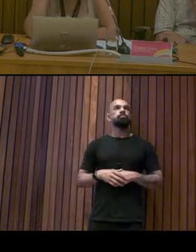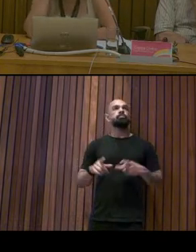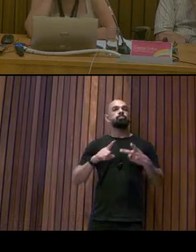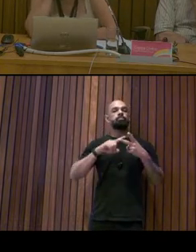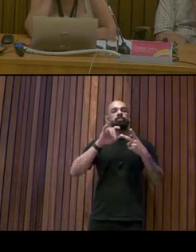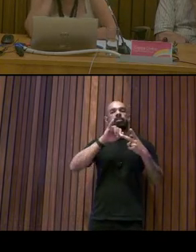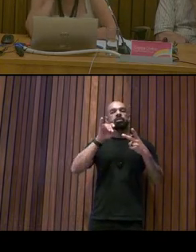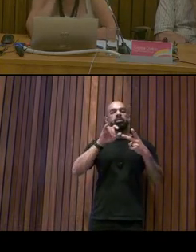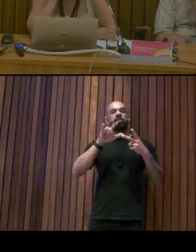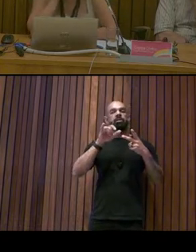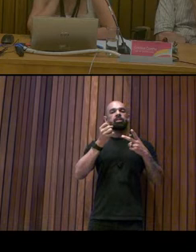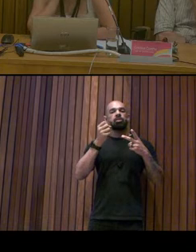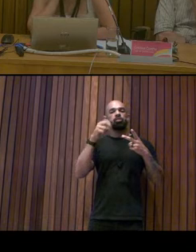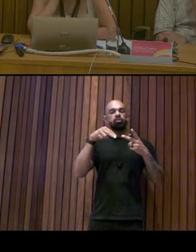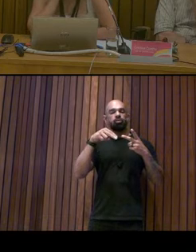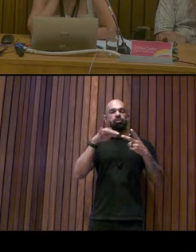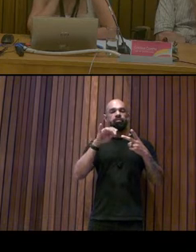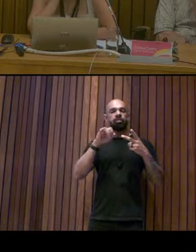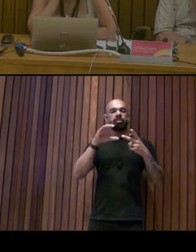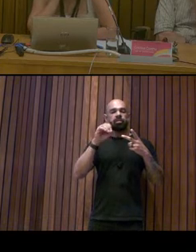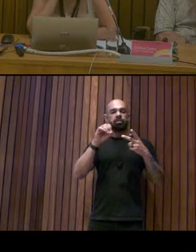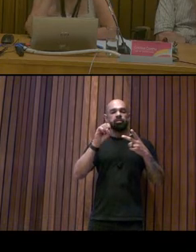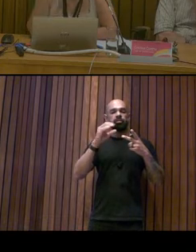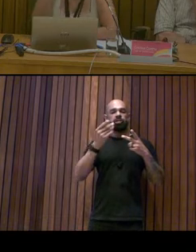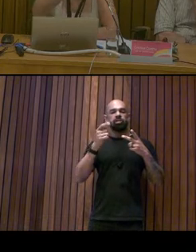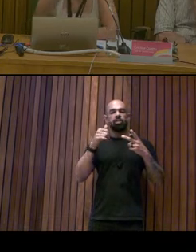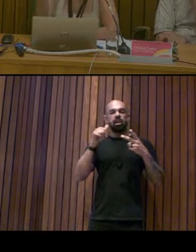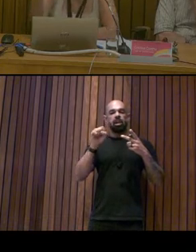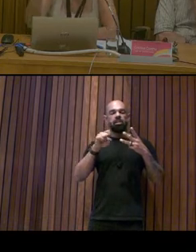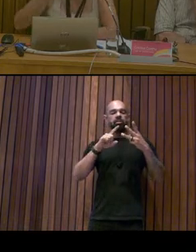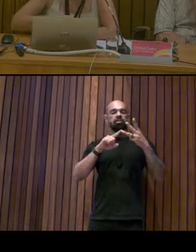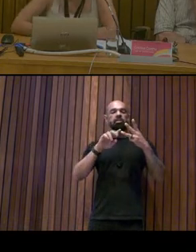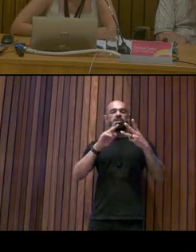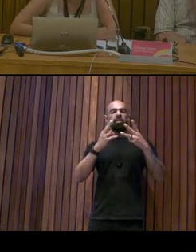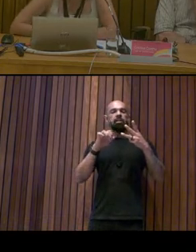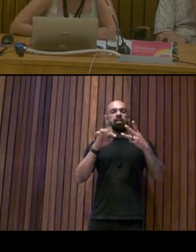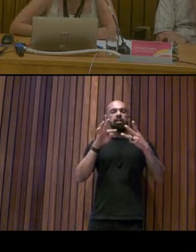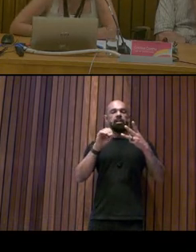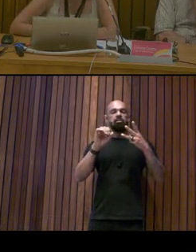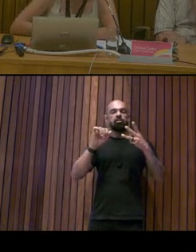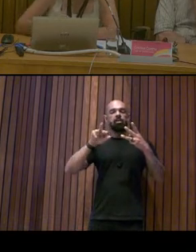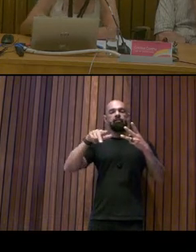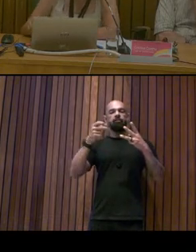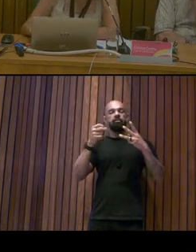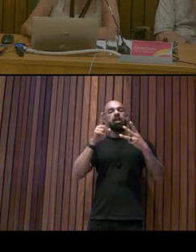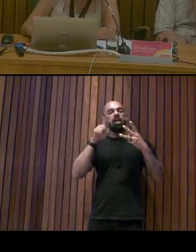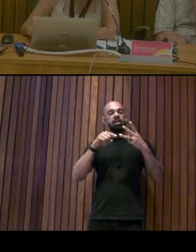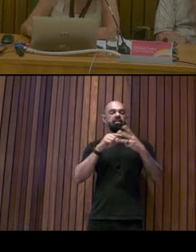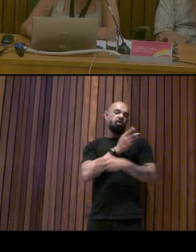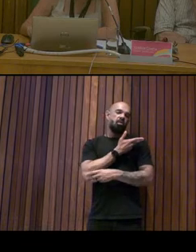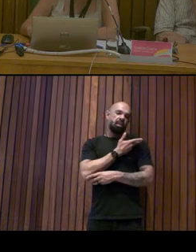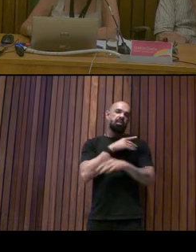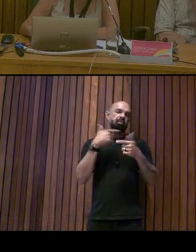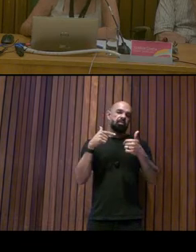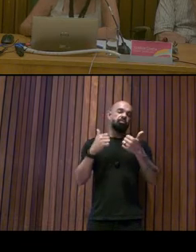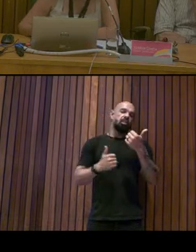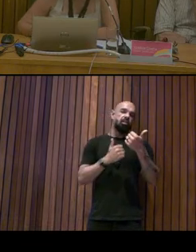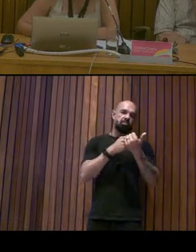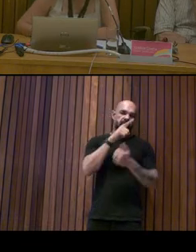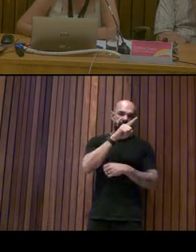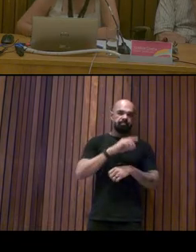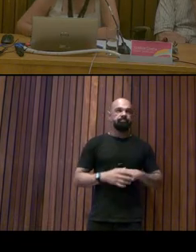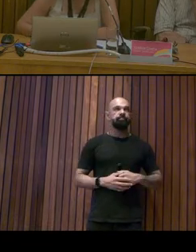Jailson Francisco Chagas e Renato Alvim, colega aqui do curso que foi auxiliá-lo também.